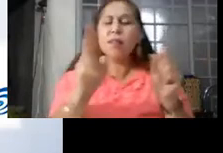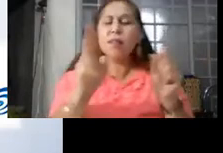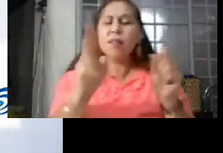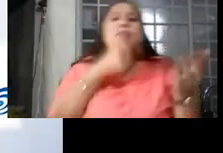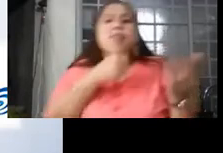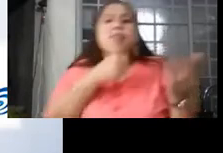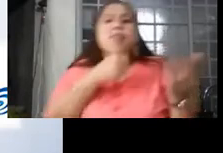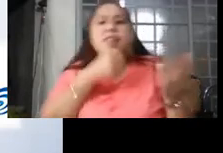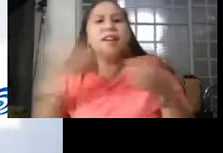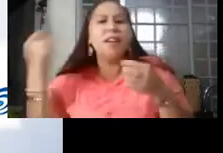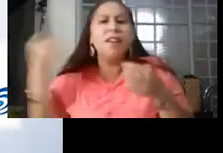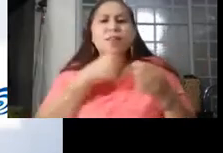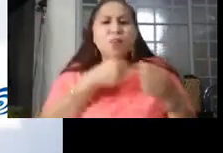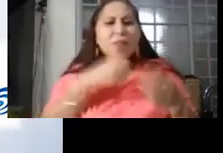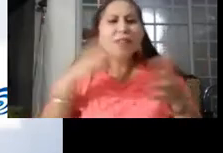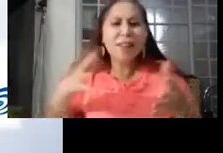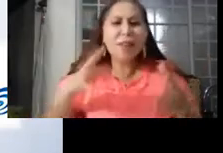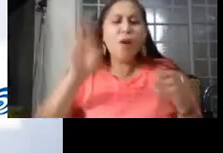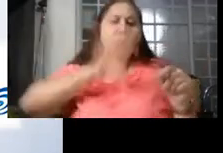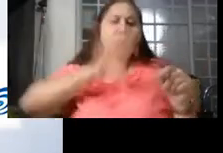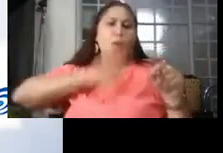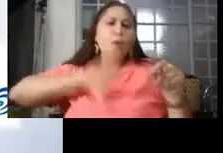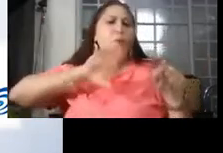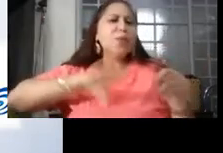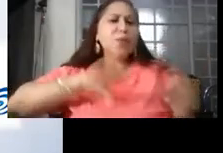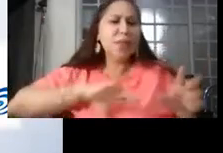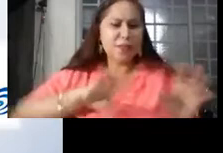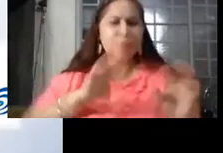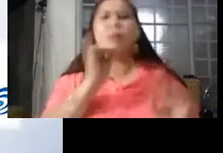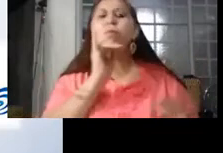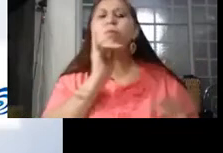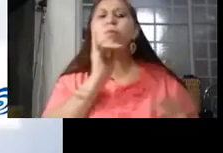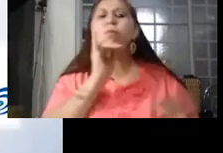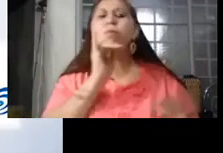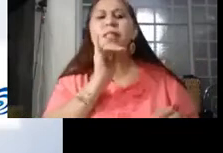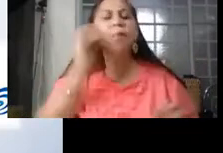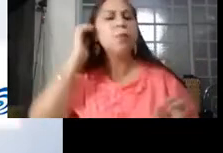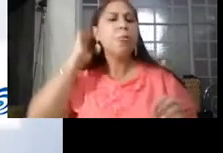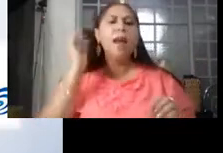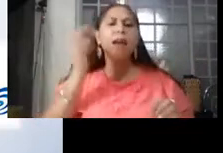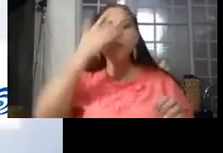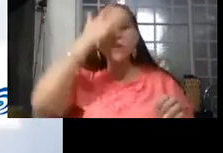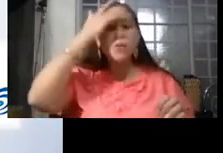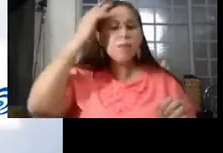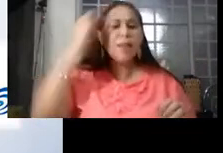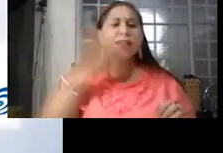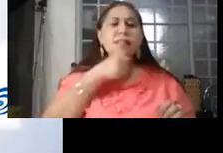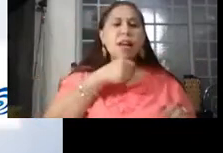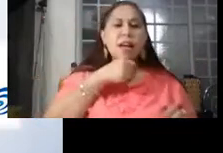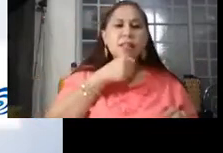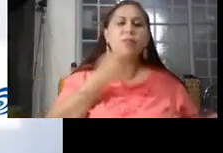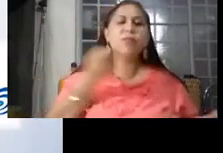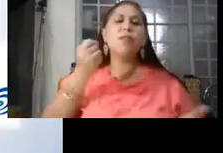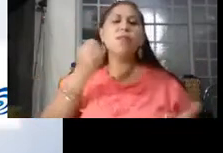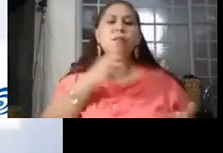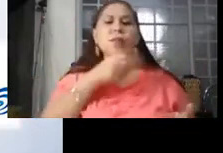Mas eu sou antiga, é como o português, né? Por exemplo, as pessoas de mais idade,